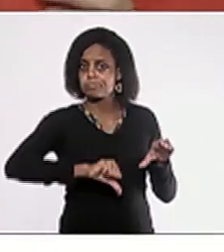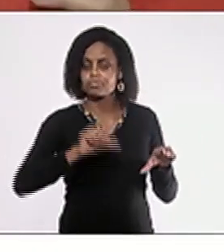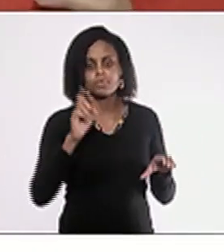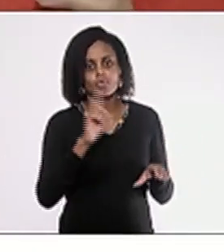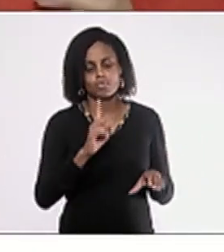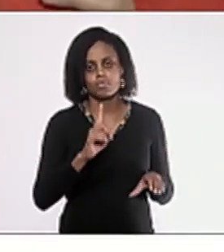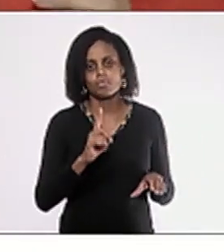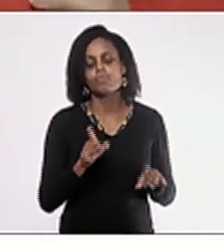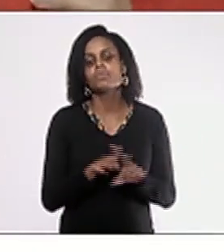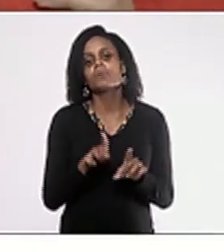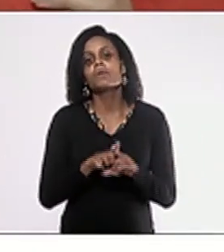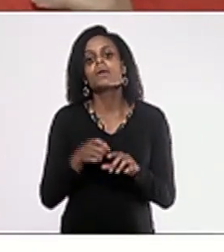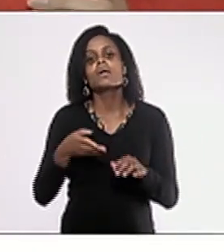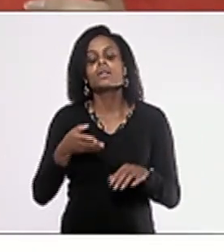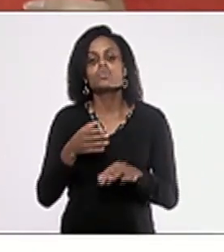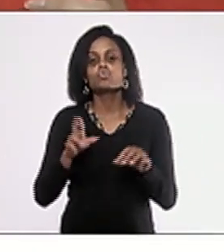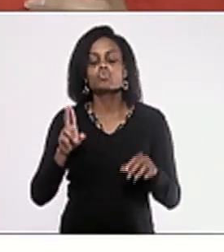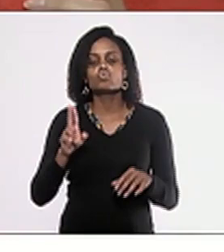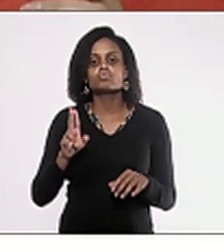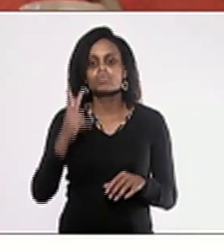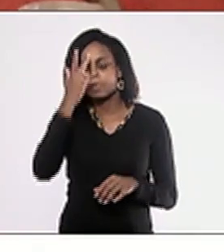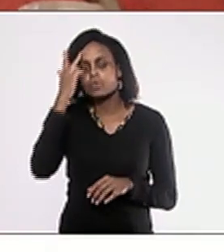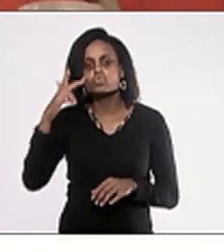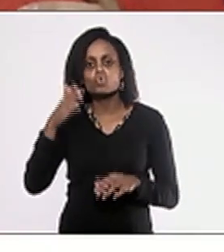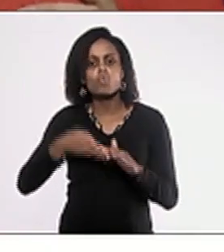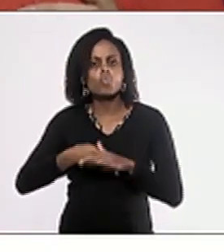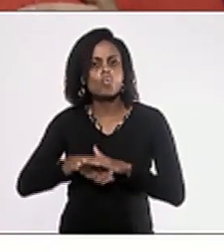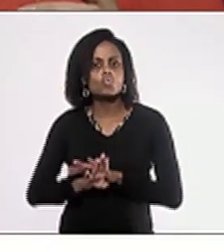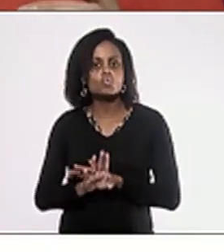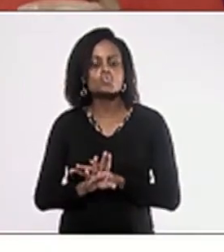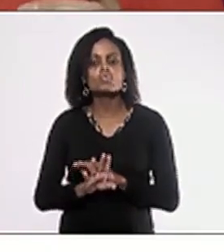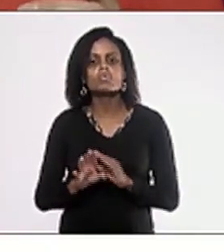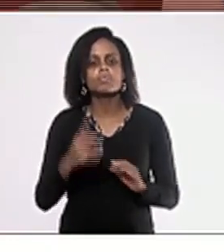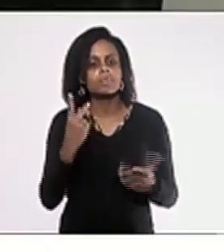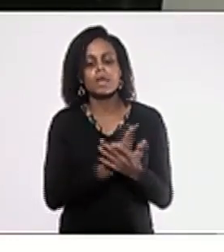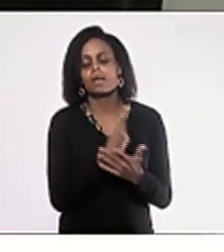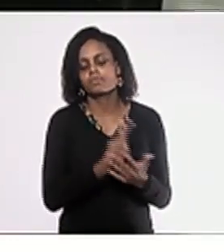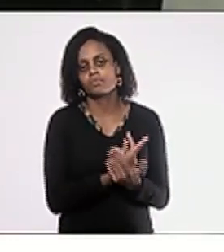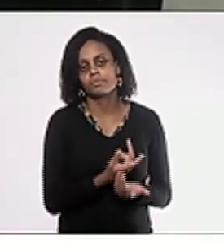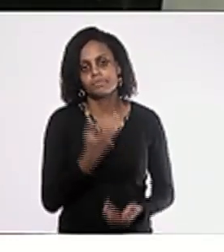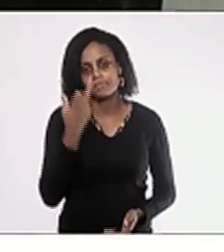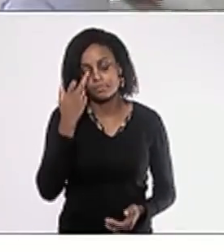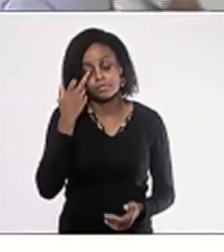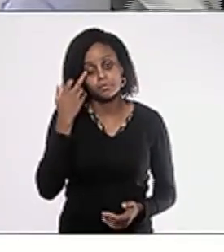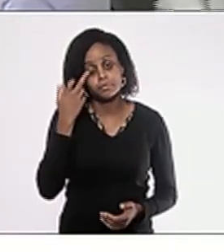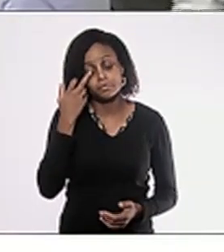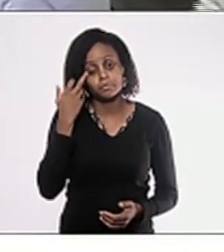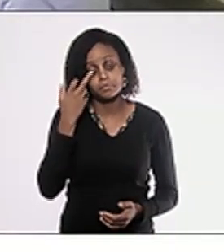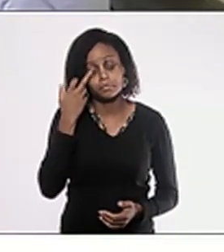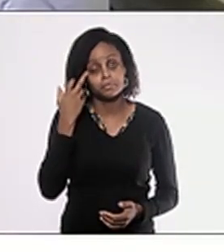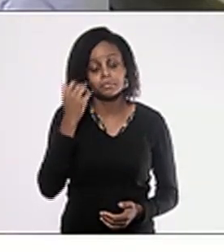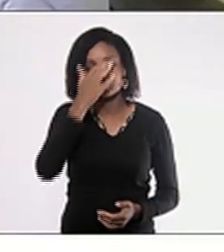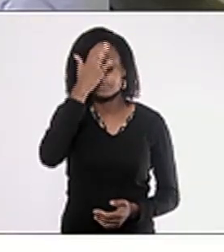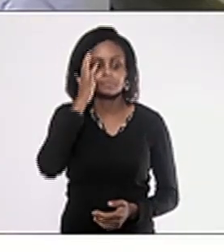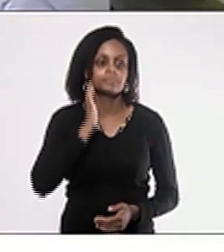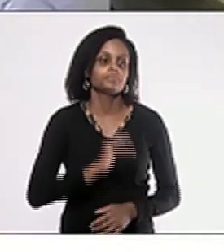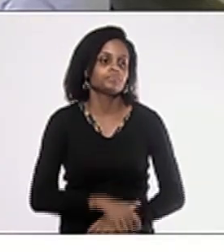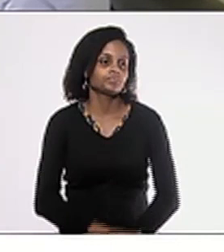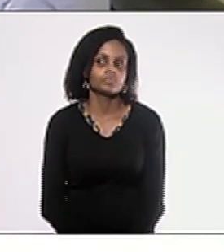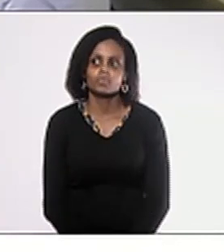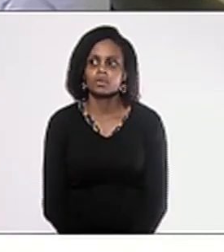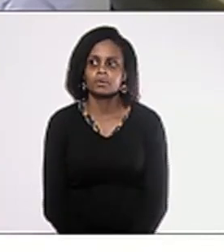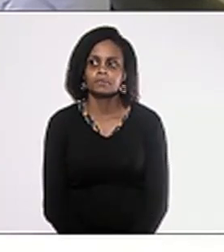cliente não acostume com uma realidade de consumo que não é a real dele. Presidente, em relação,